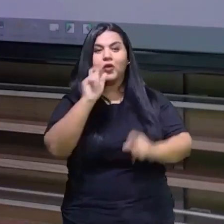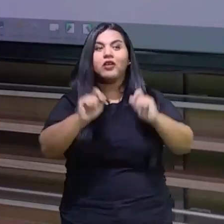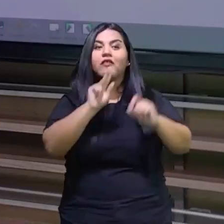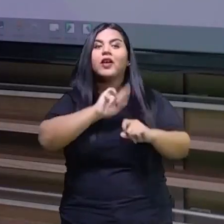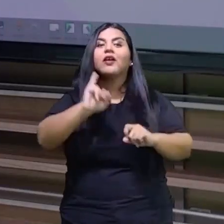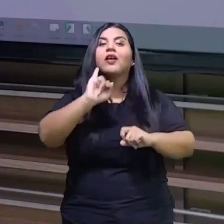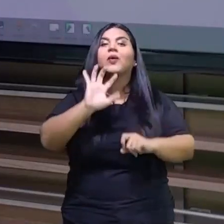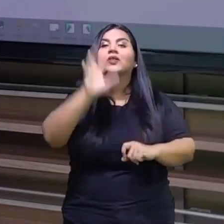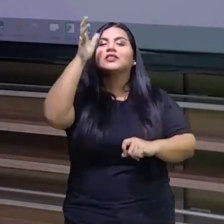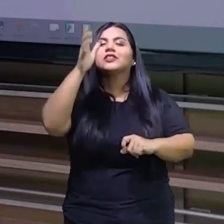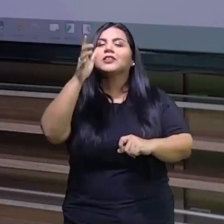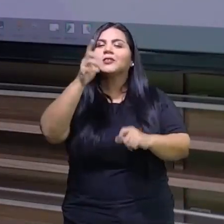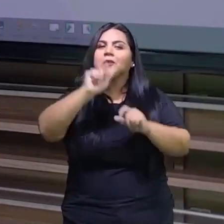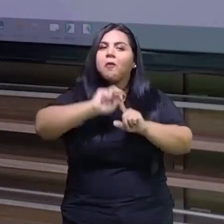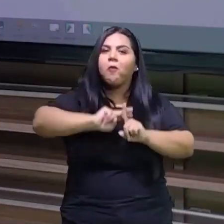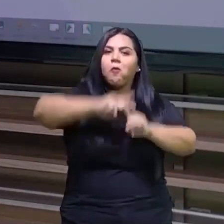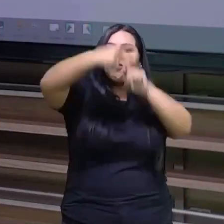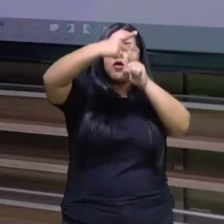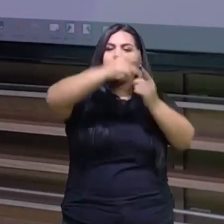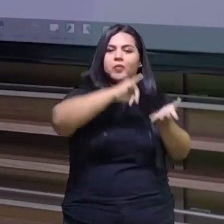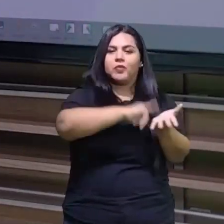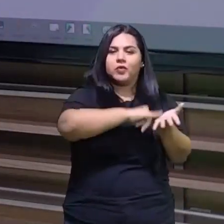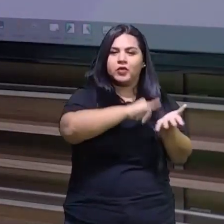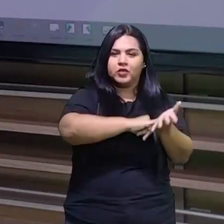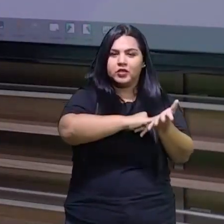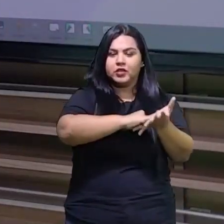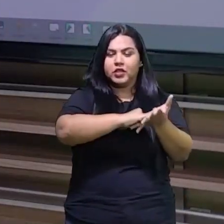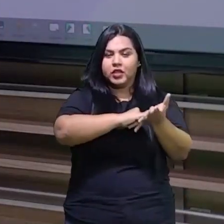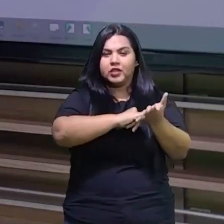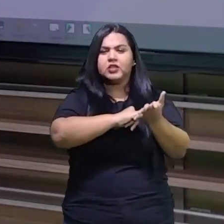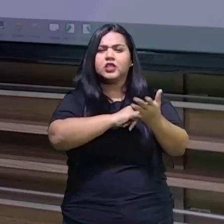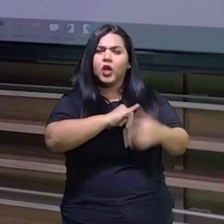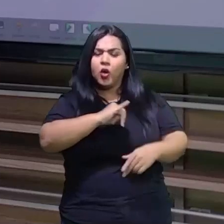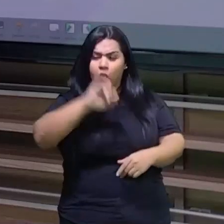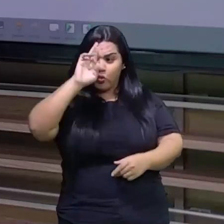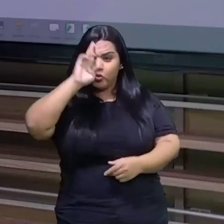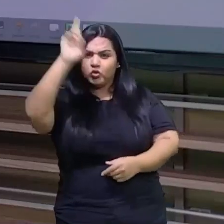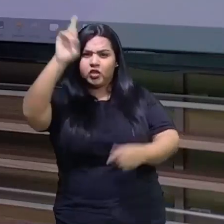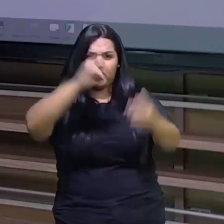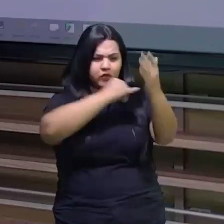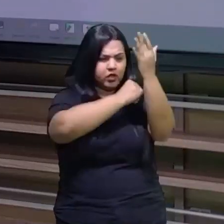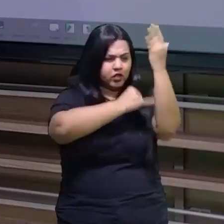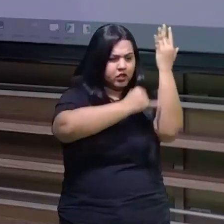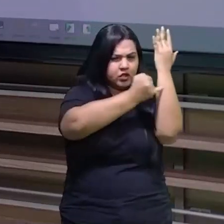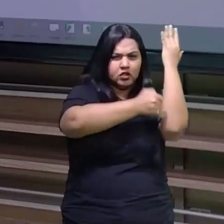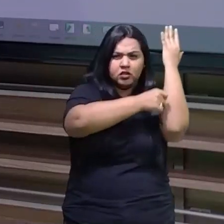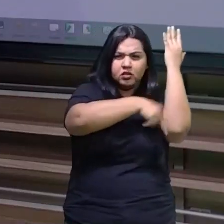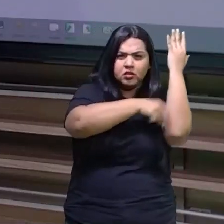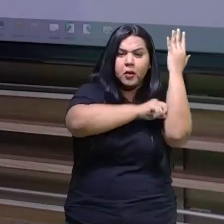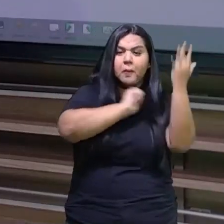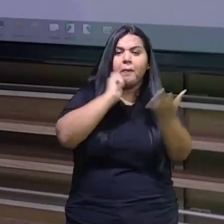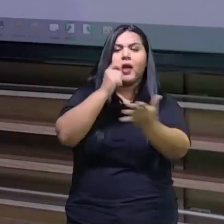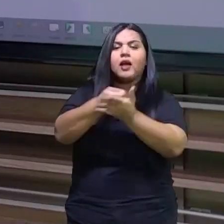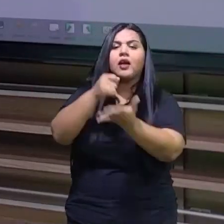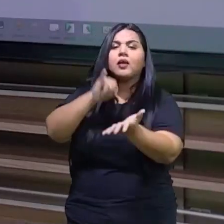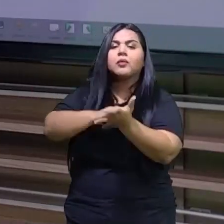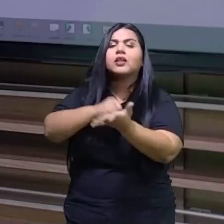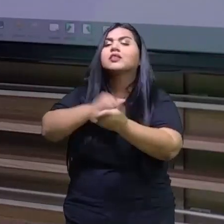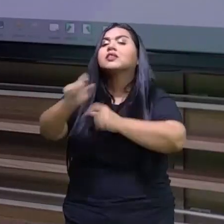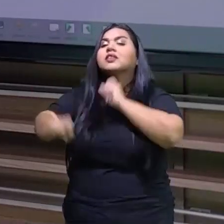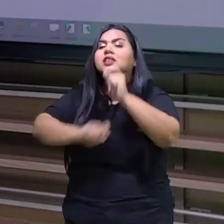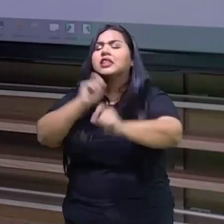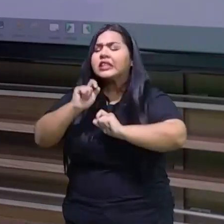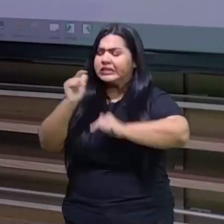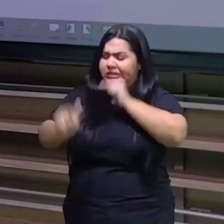o imposto. Aí aumentava o imposto, aí os donos dos seringais tinham que pagar o imposto, e quem pagava tudo isso? Quem tinha